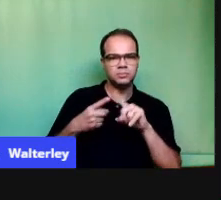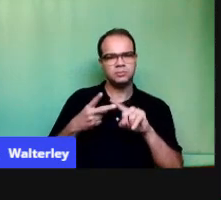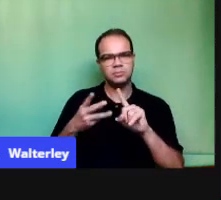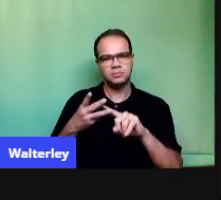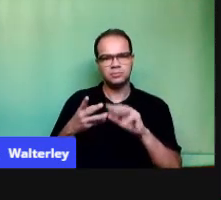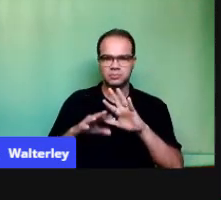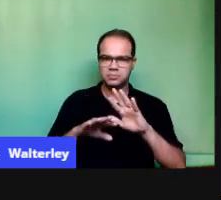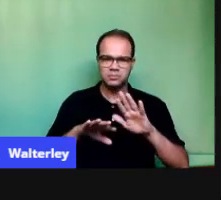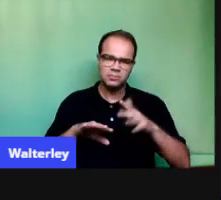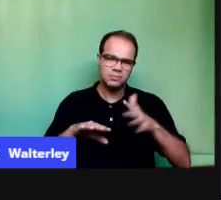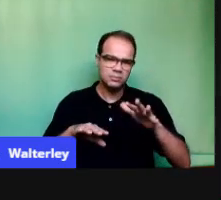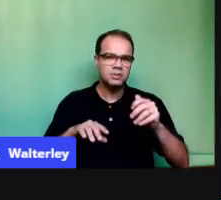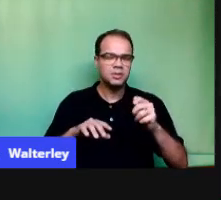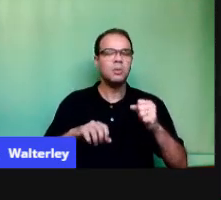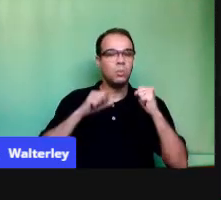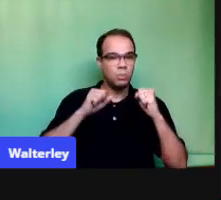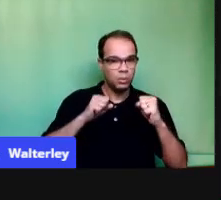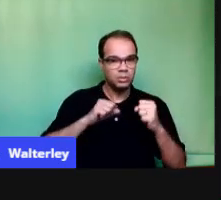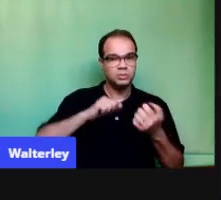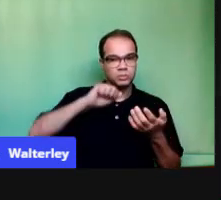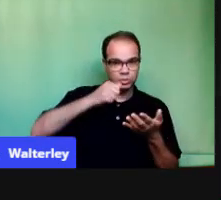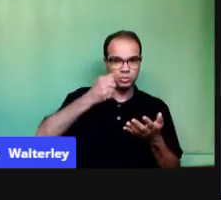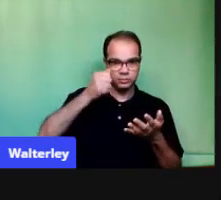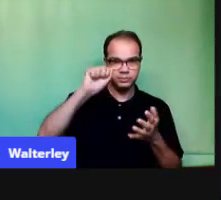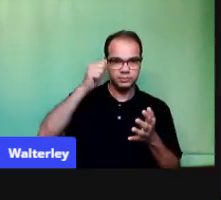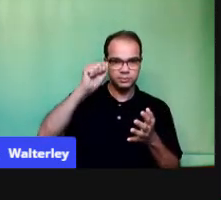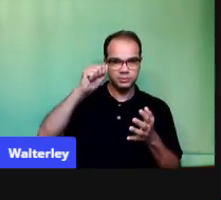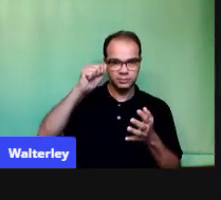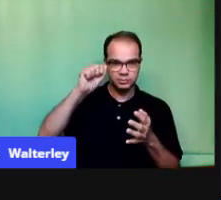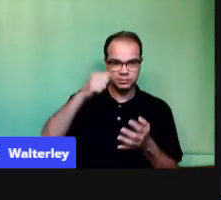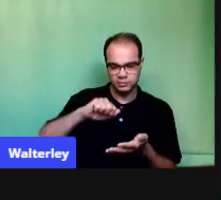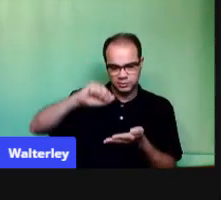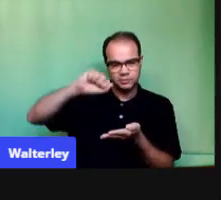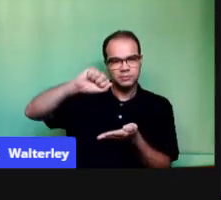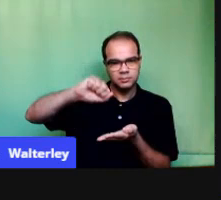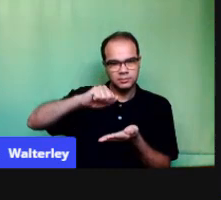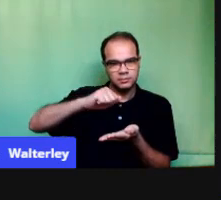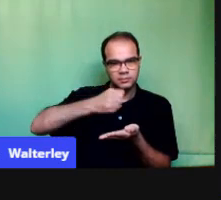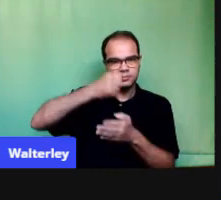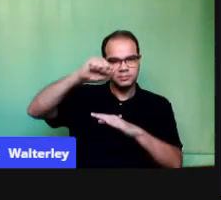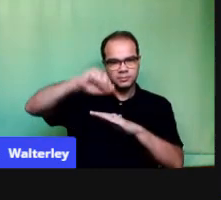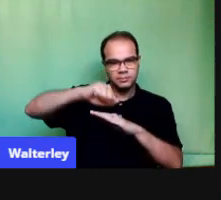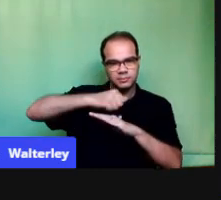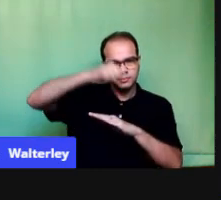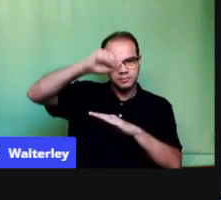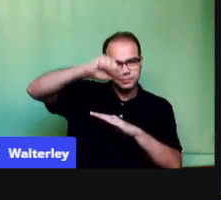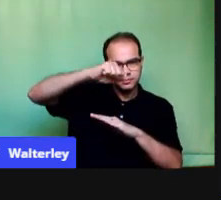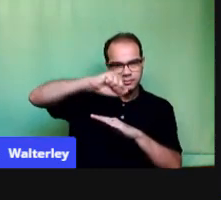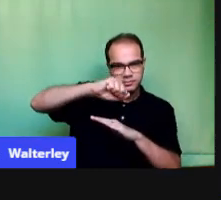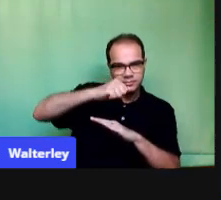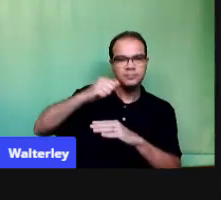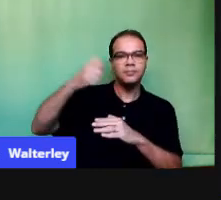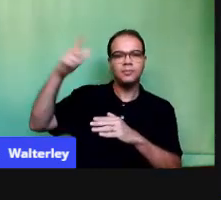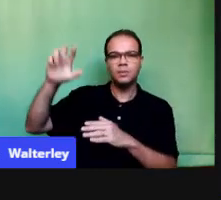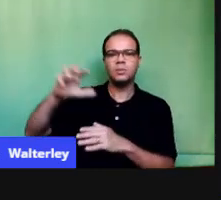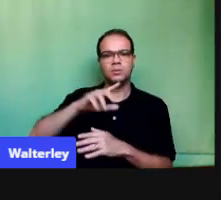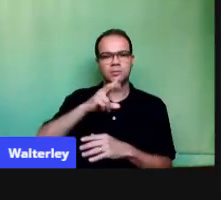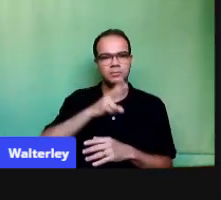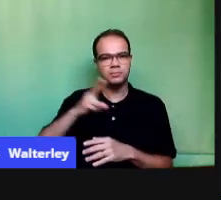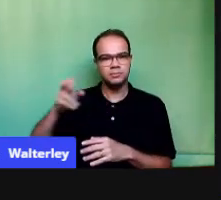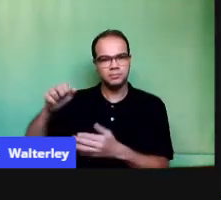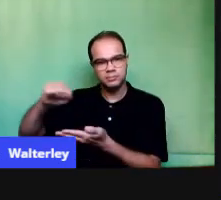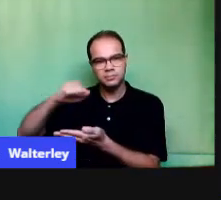usar a mesma escova para escovar o outro, porque eles sentem o mesmo odor e eles se sentem como pertencentes ao mesmo